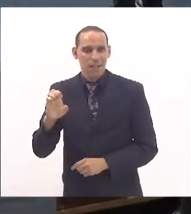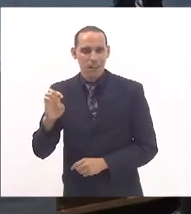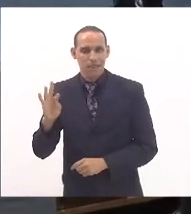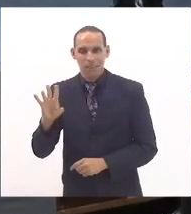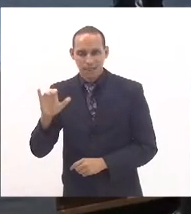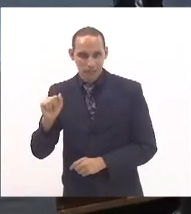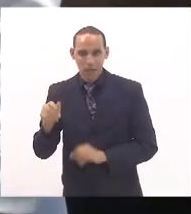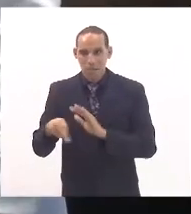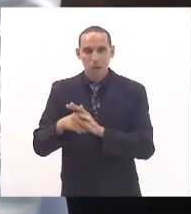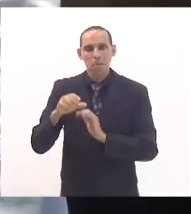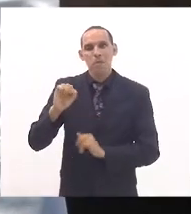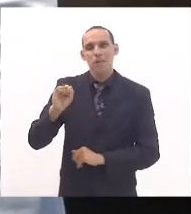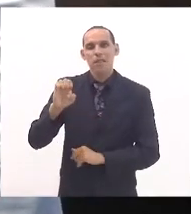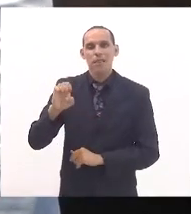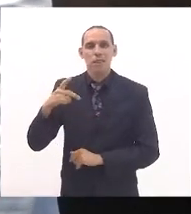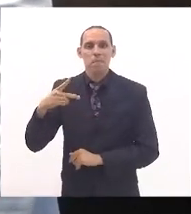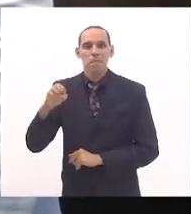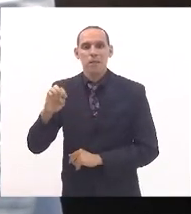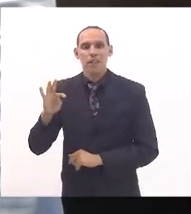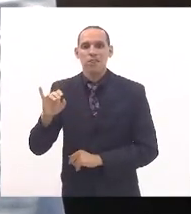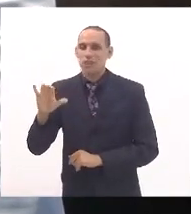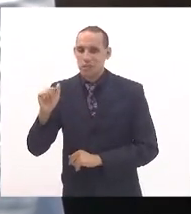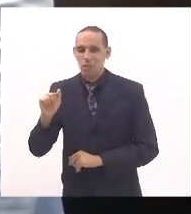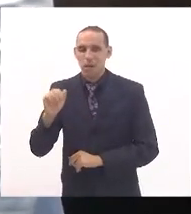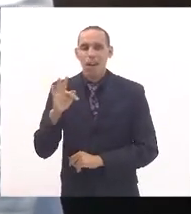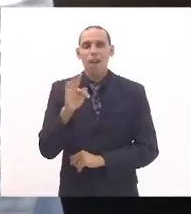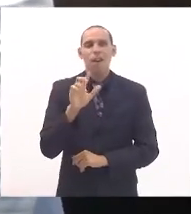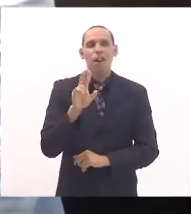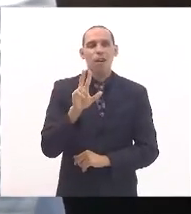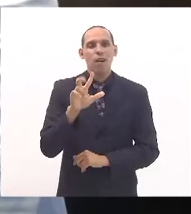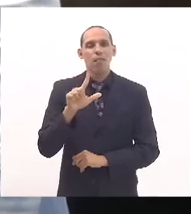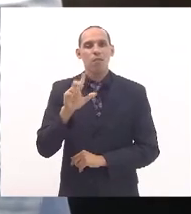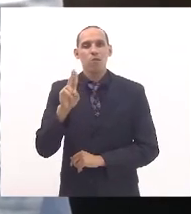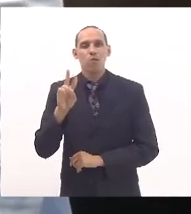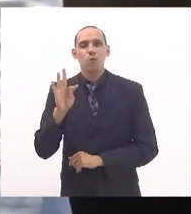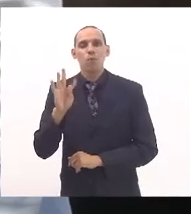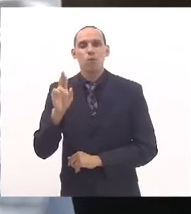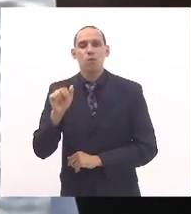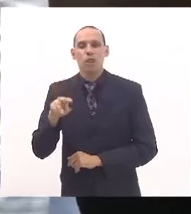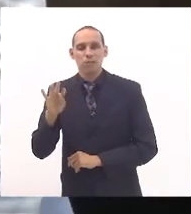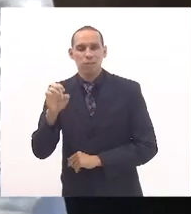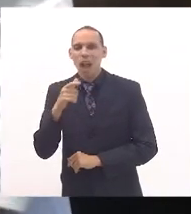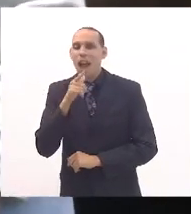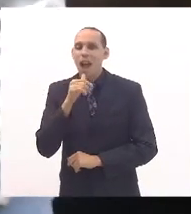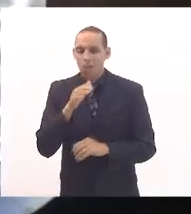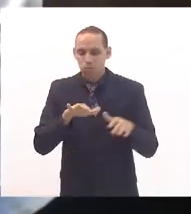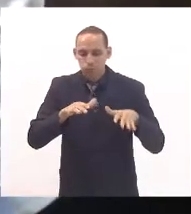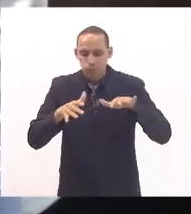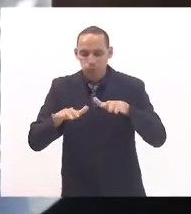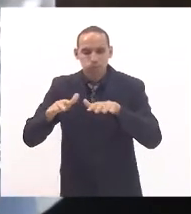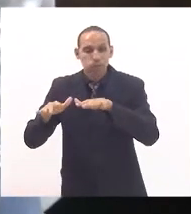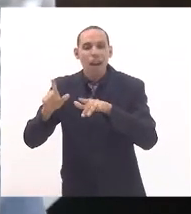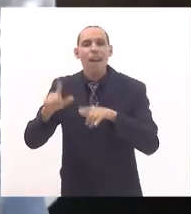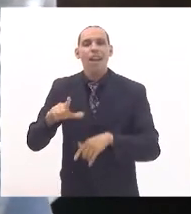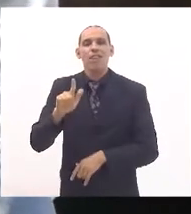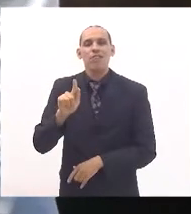é que as termoelétricas de Sepetiba, flutuantes, que está numa grande discussão, elas são com